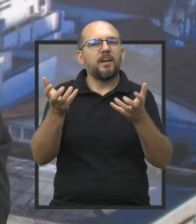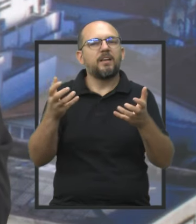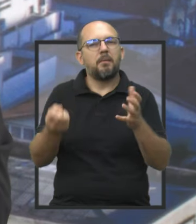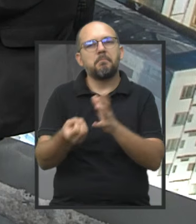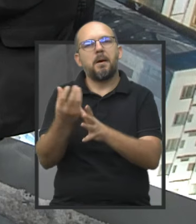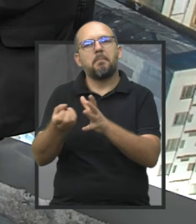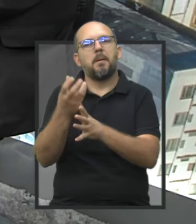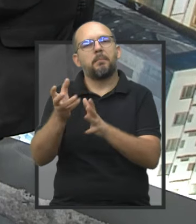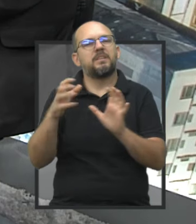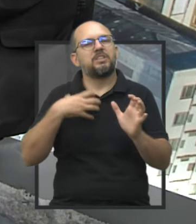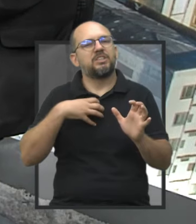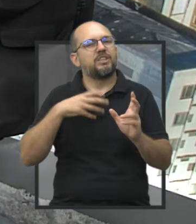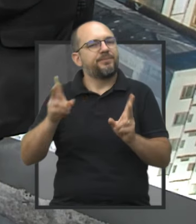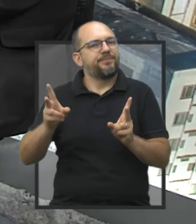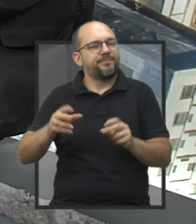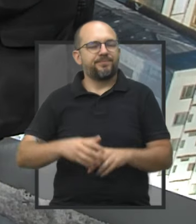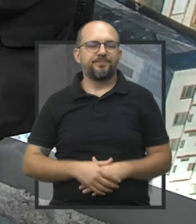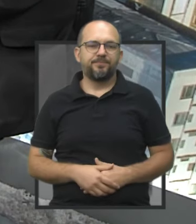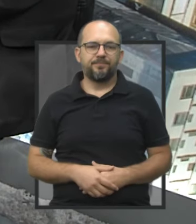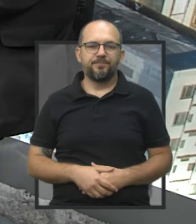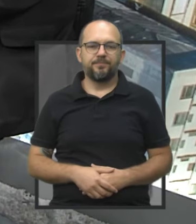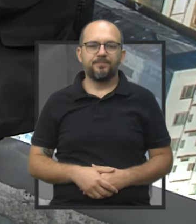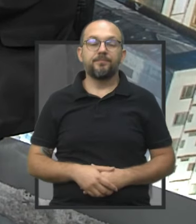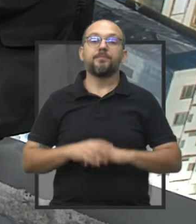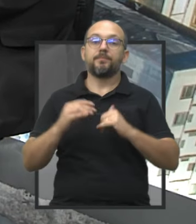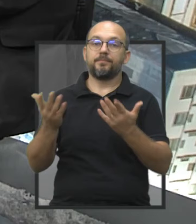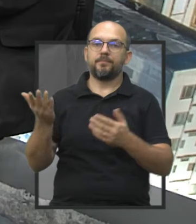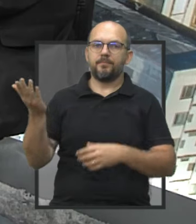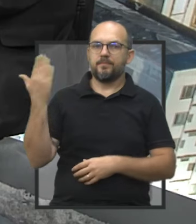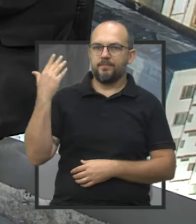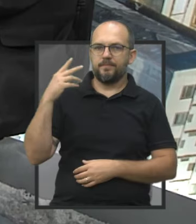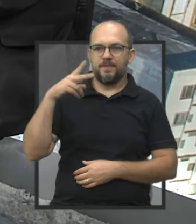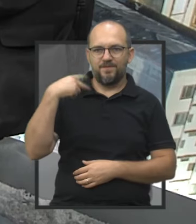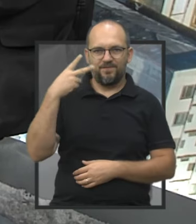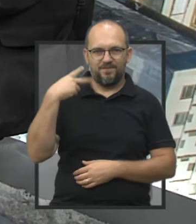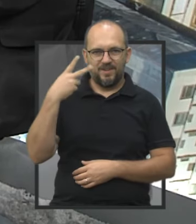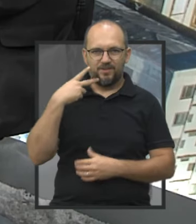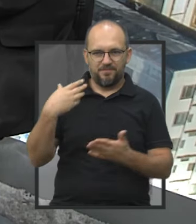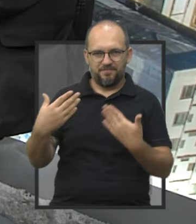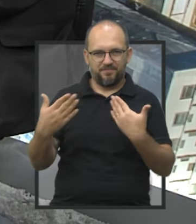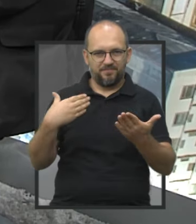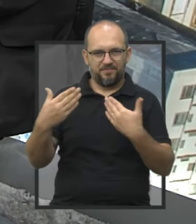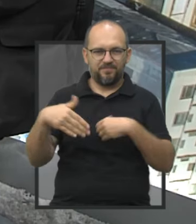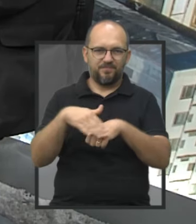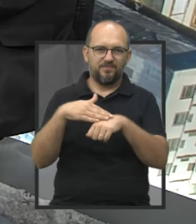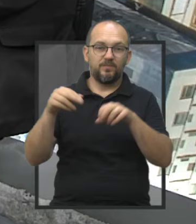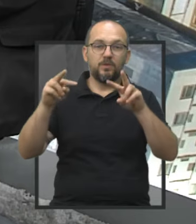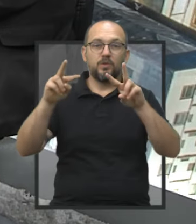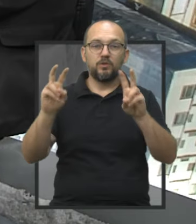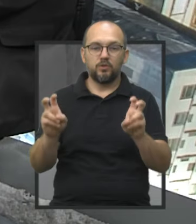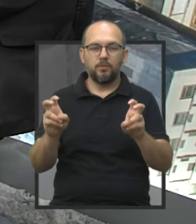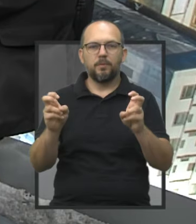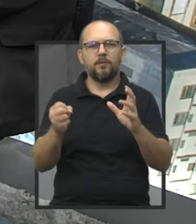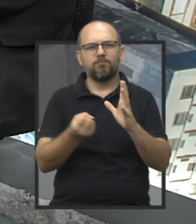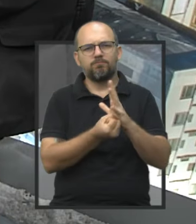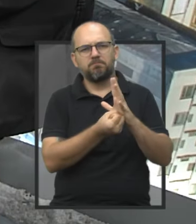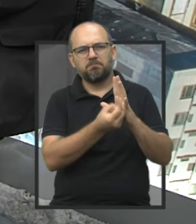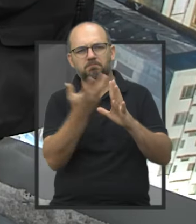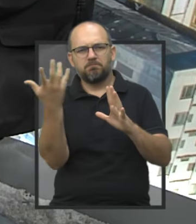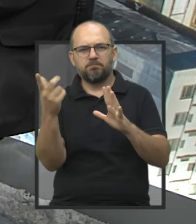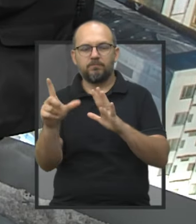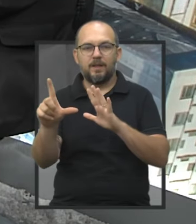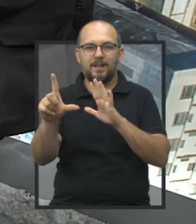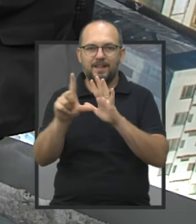maneira aí. Nós já até falamos em outro Fala Vereador sobre a questão do volume de leis